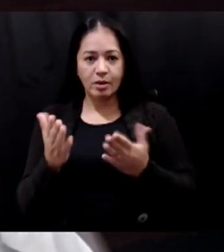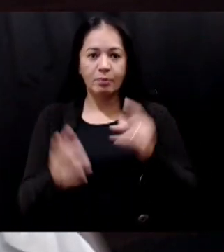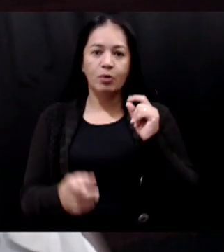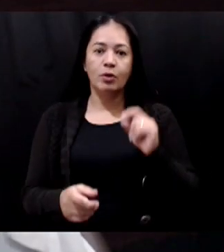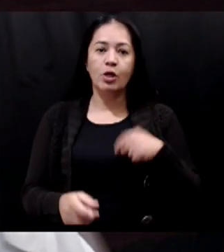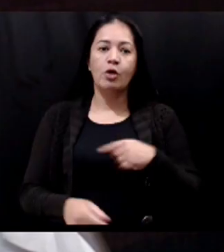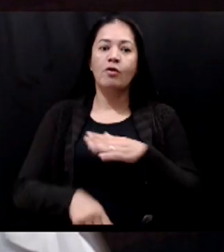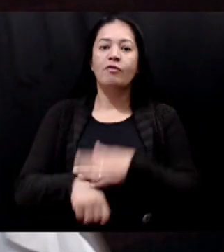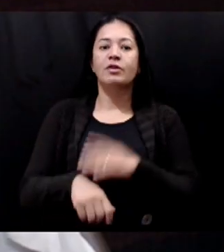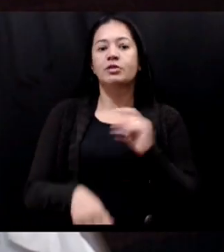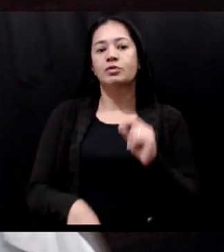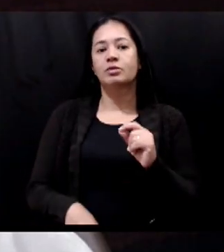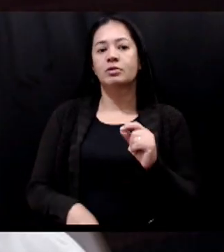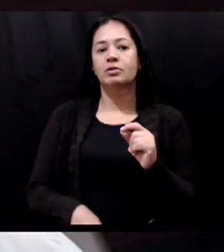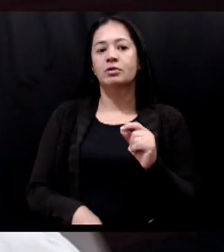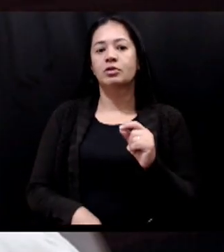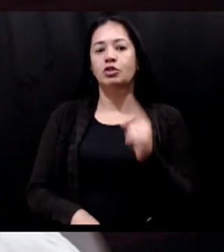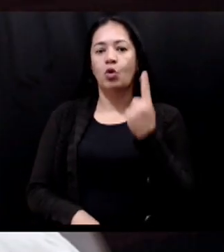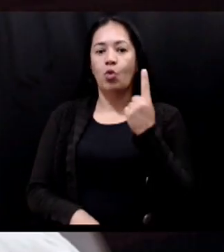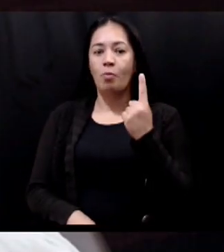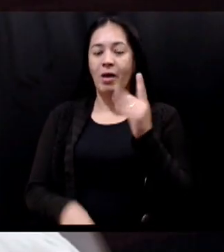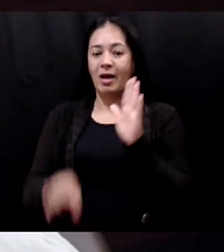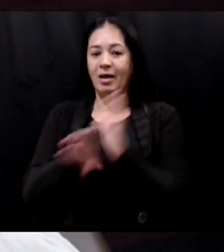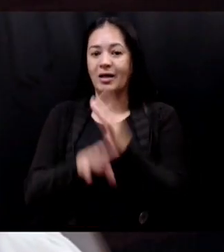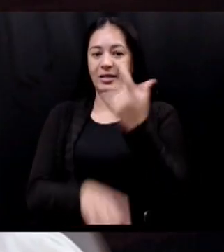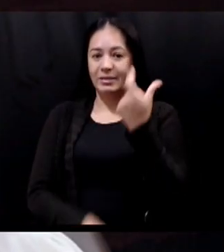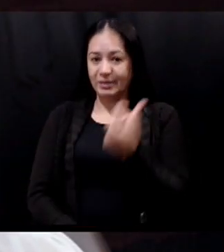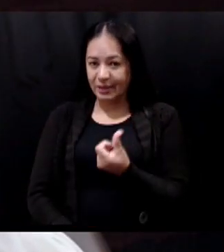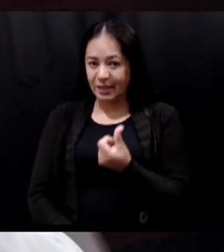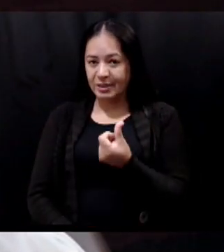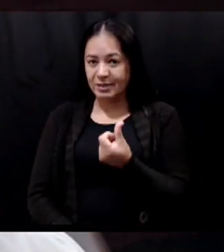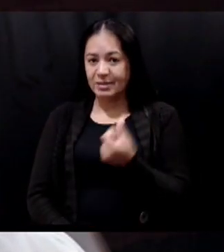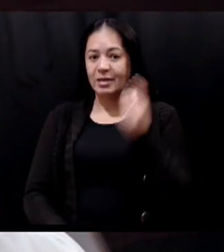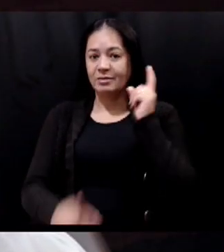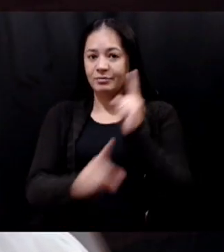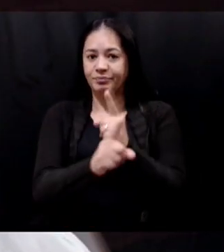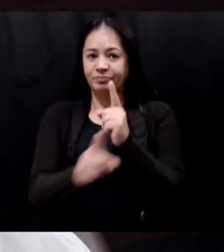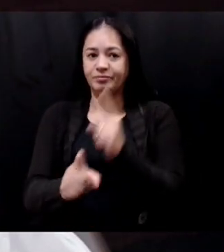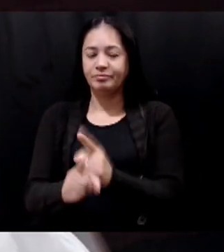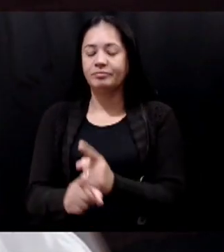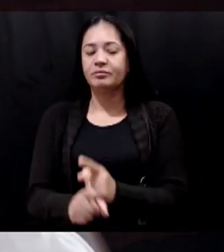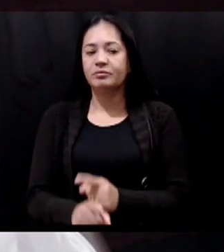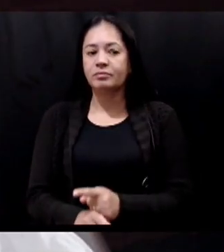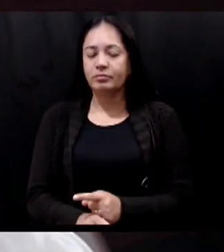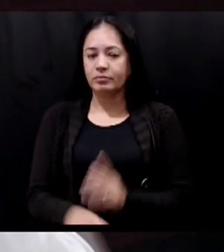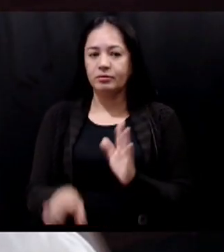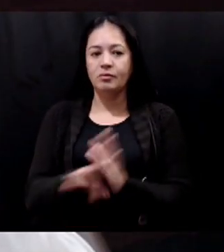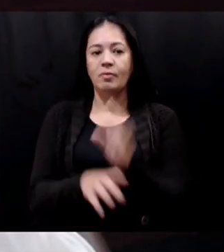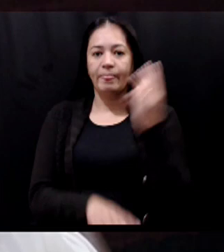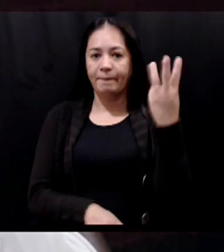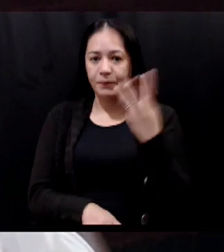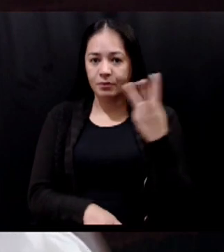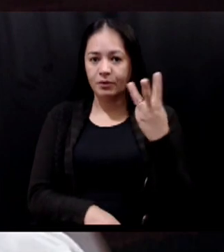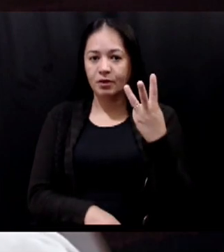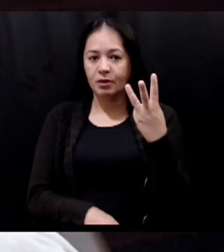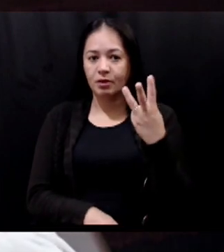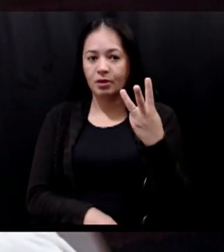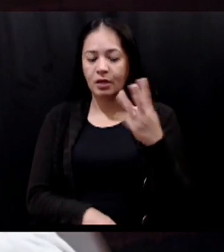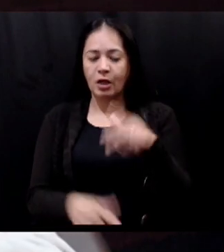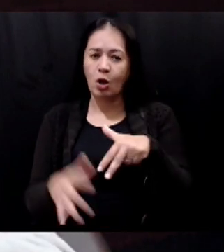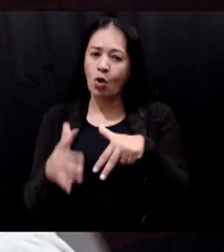1 a 6 sessões, né? Então, até a terceira sessão, geralmente o paciente